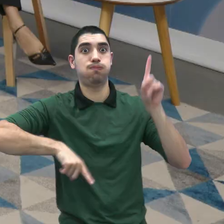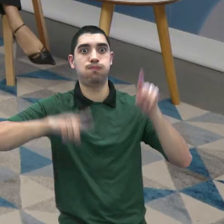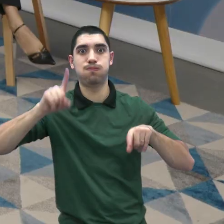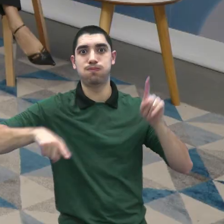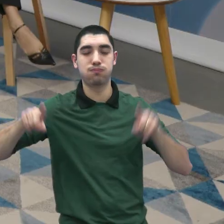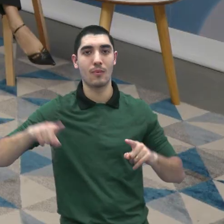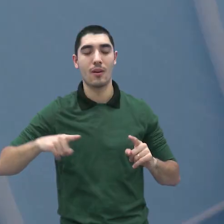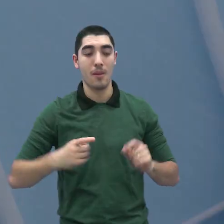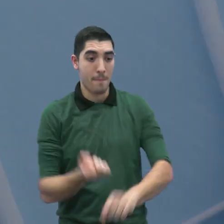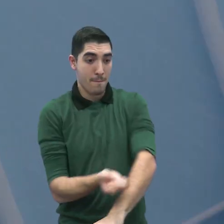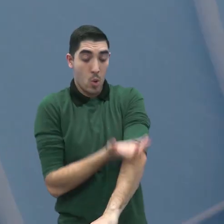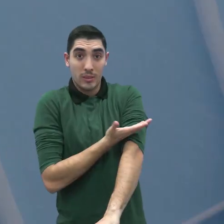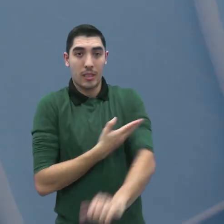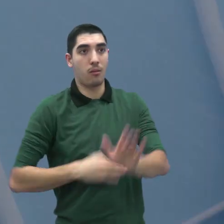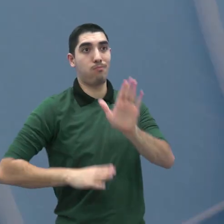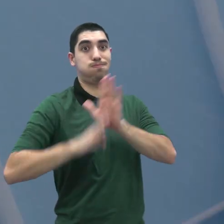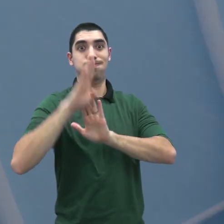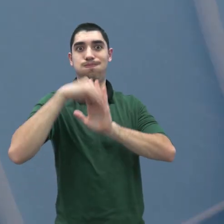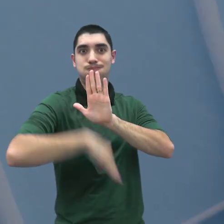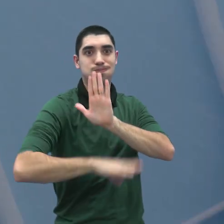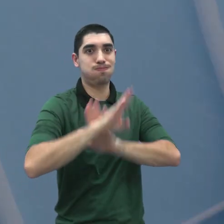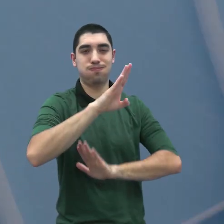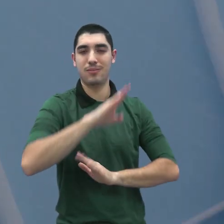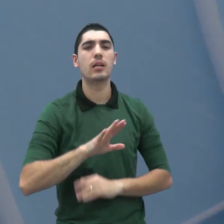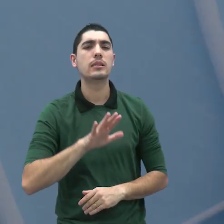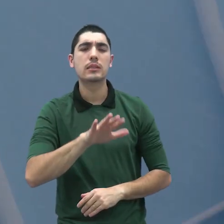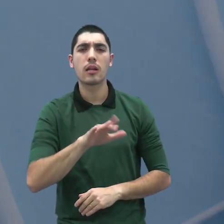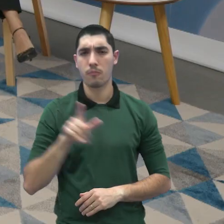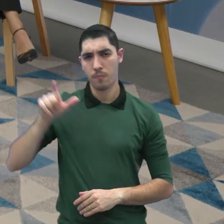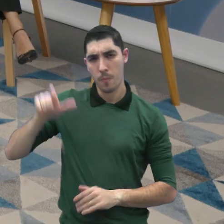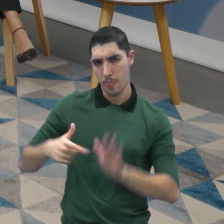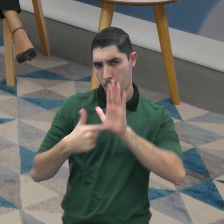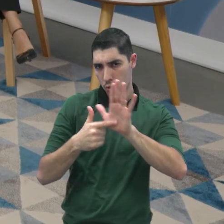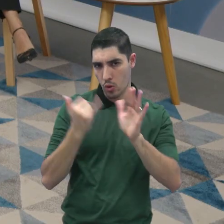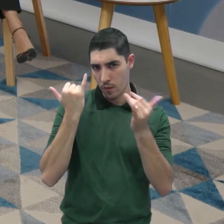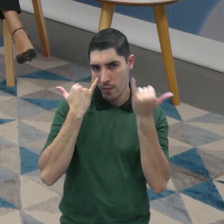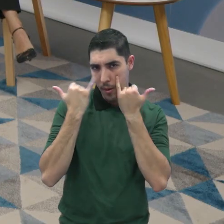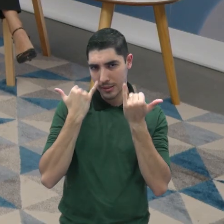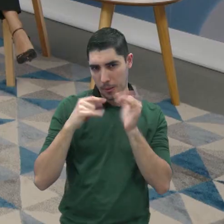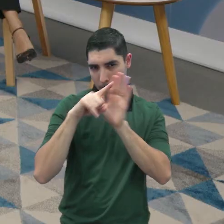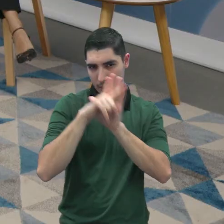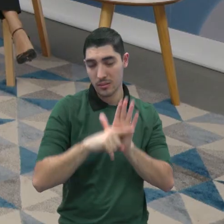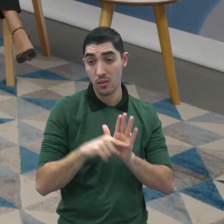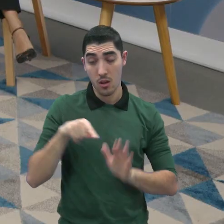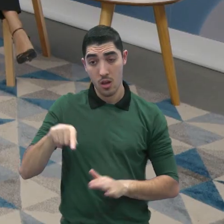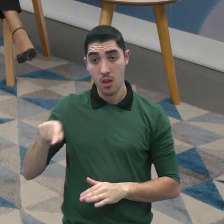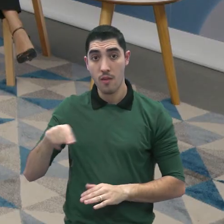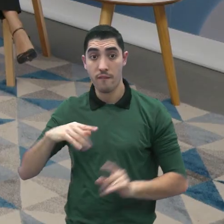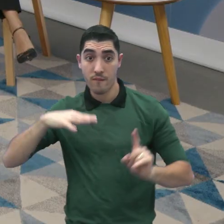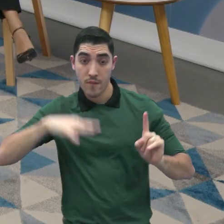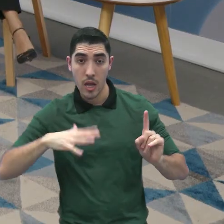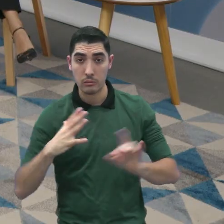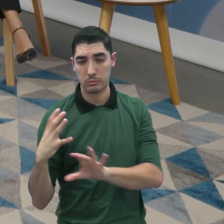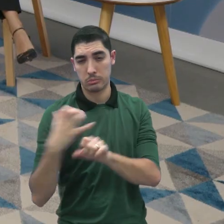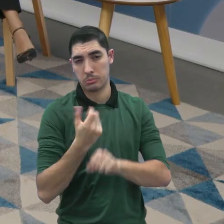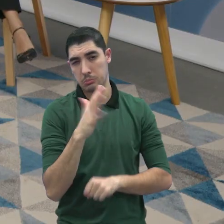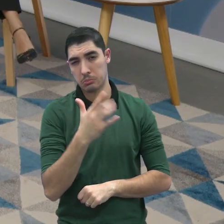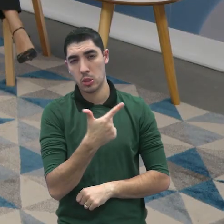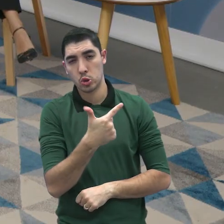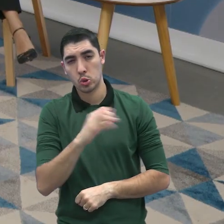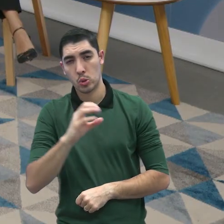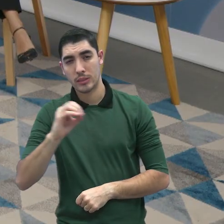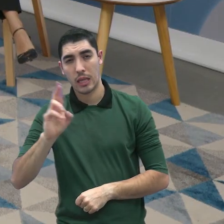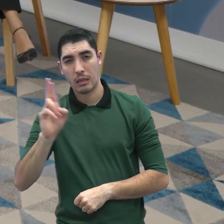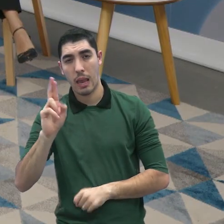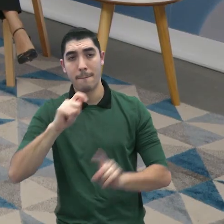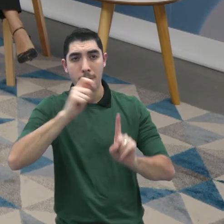emoções. O Vitor trouxe alguns dados também, que os fãs geralmente investem ali uma faixa de